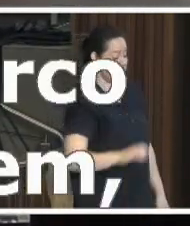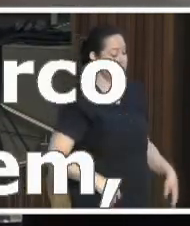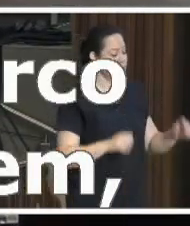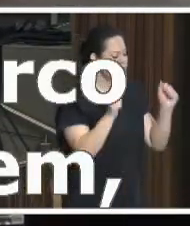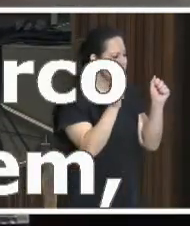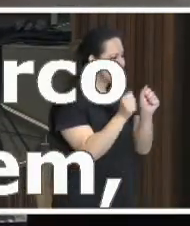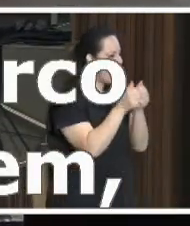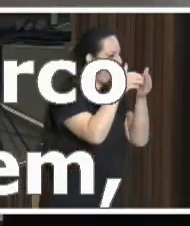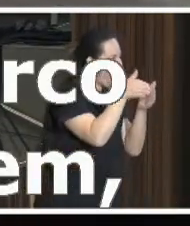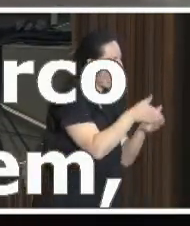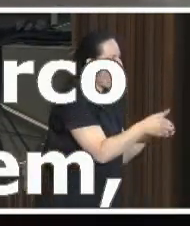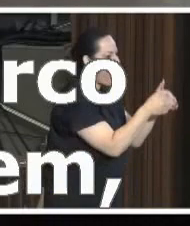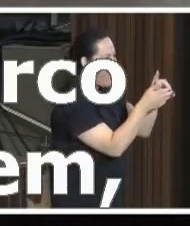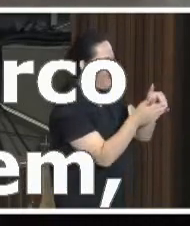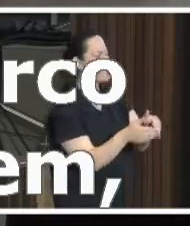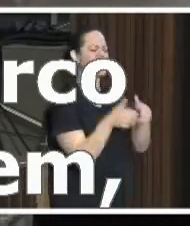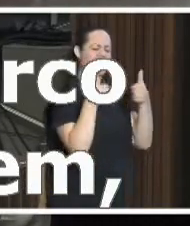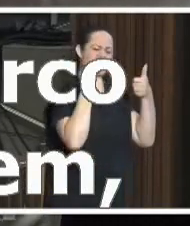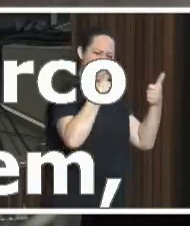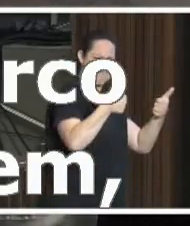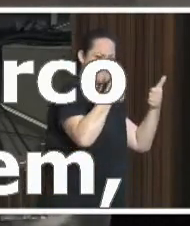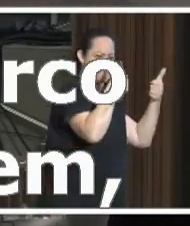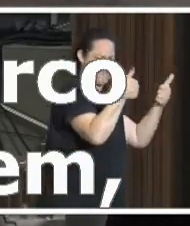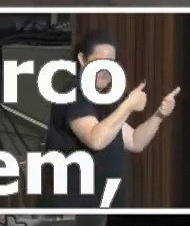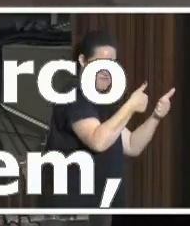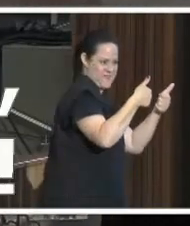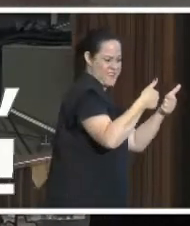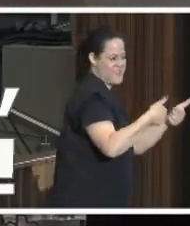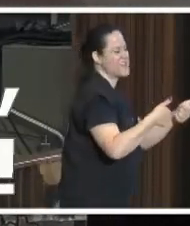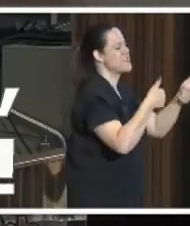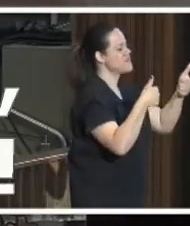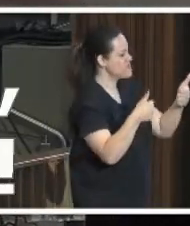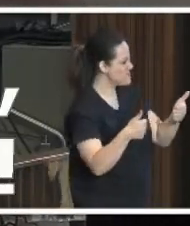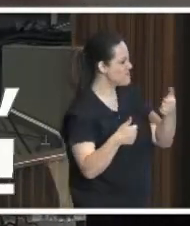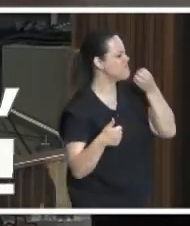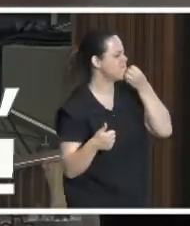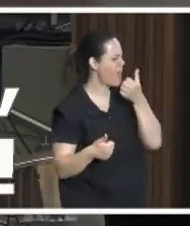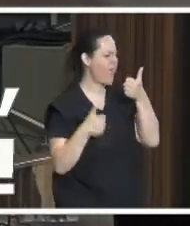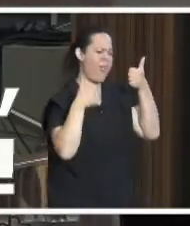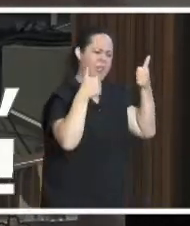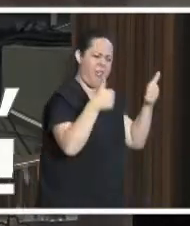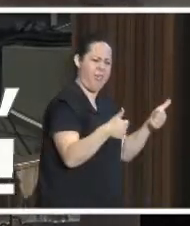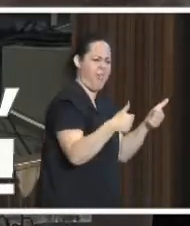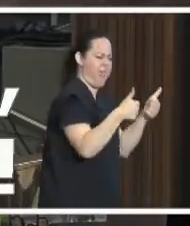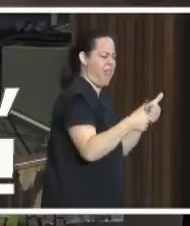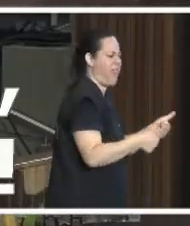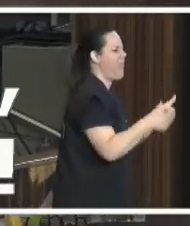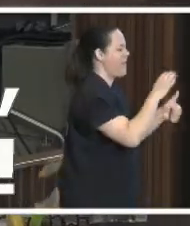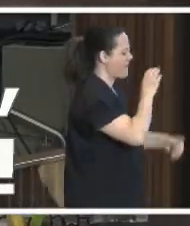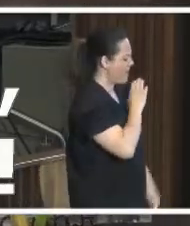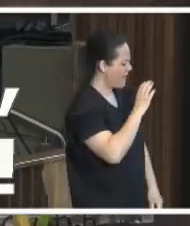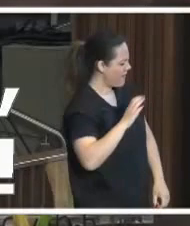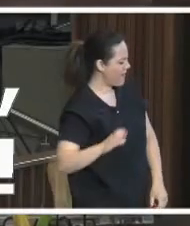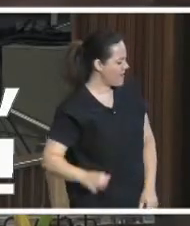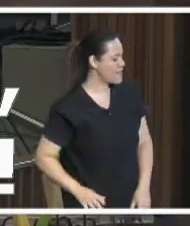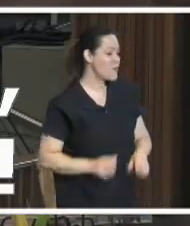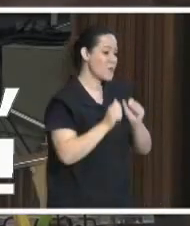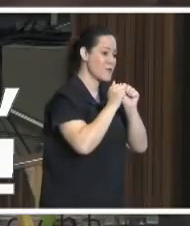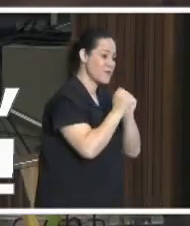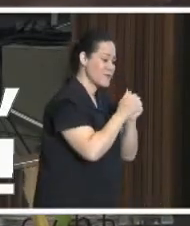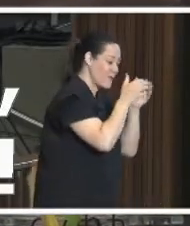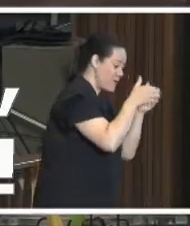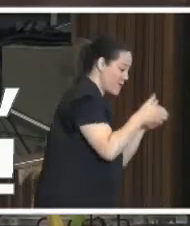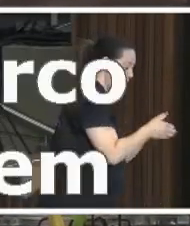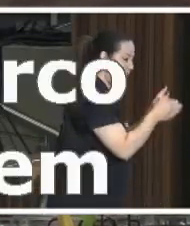Cristo no barco, tudo vai muito bem, vai muito bem, vai